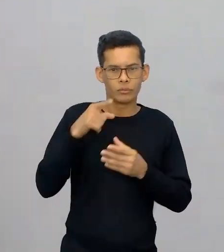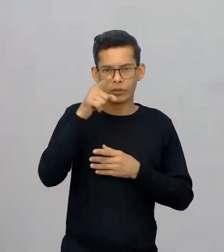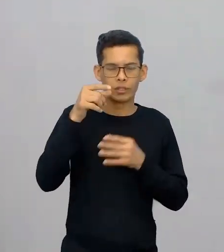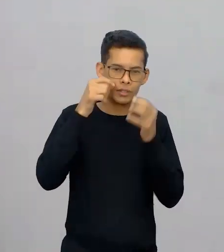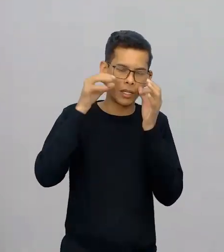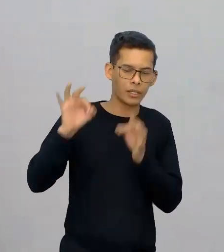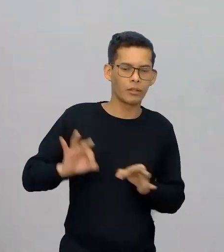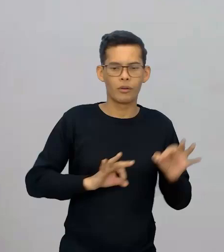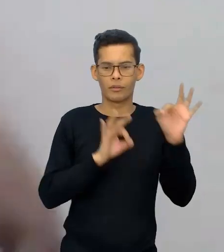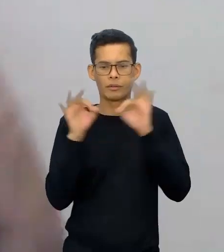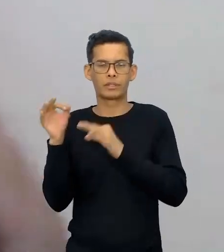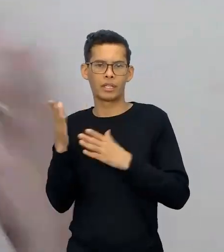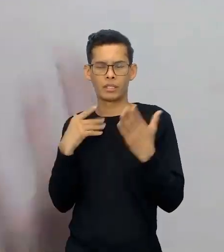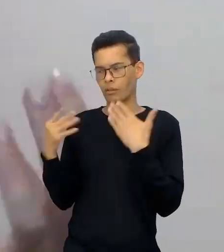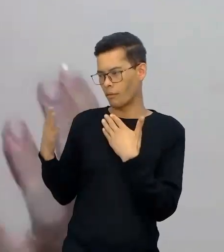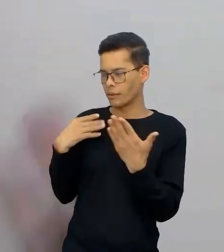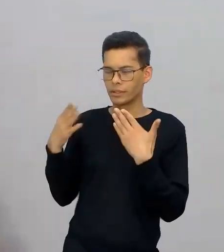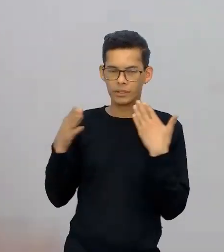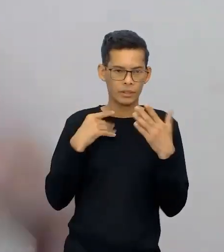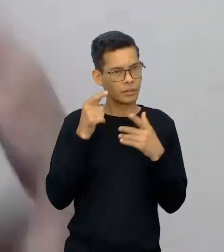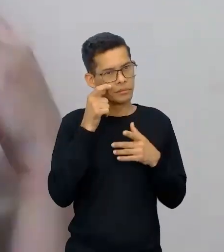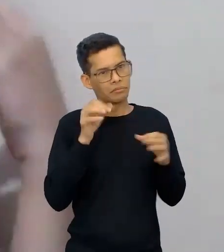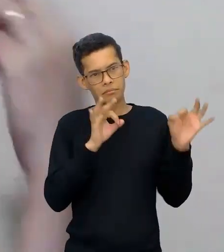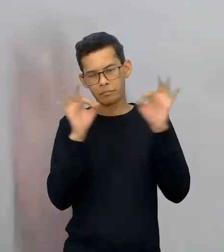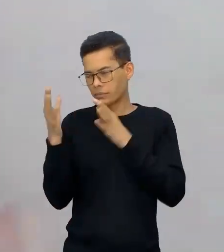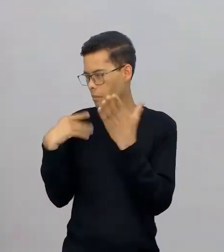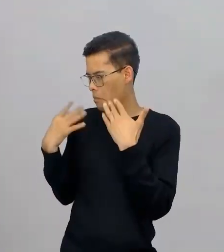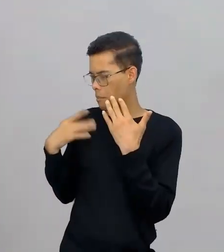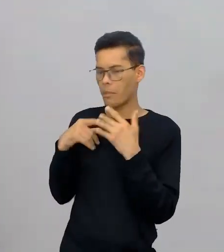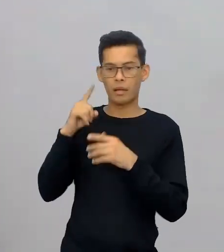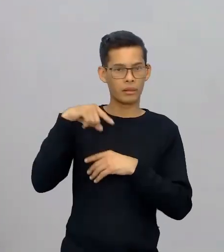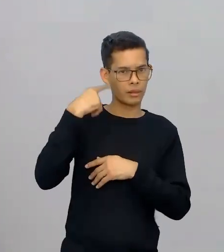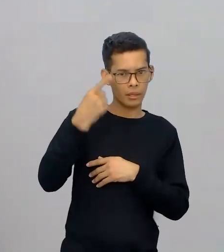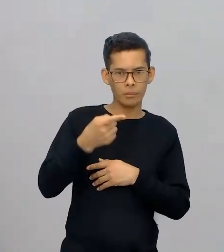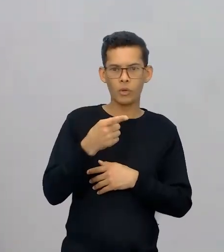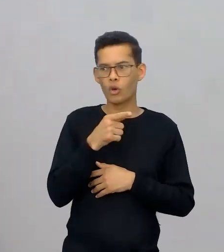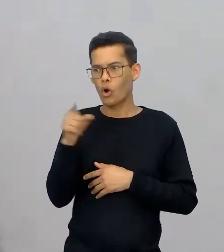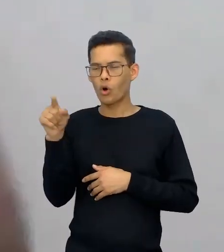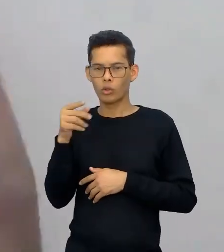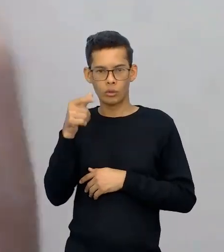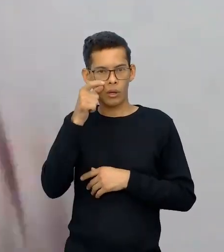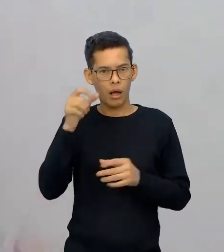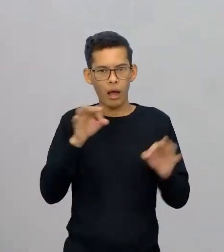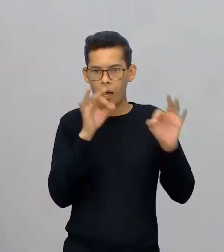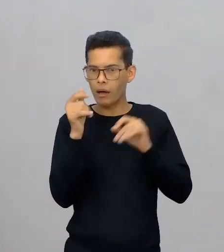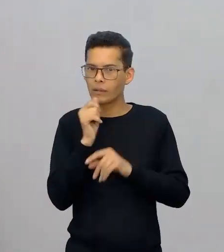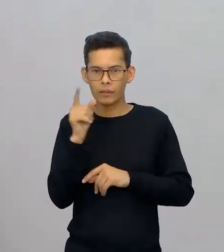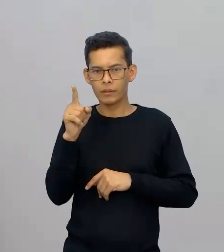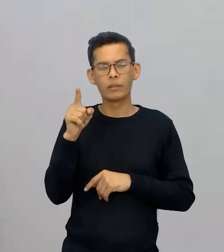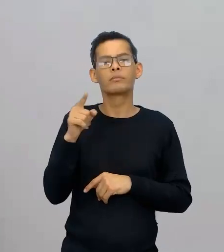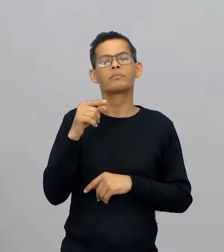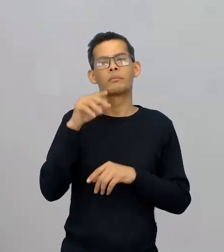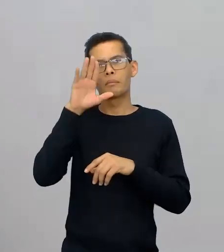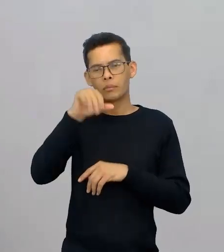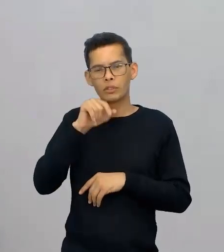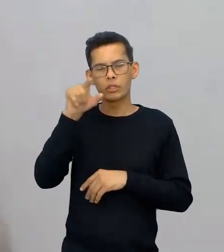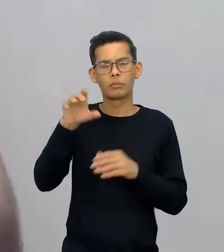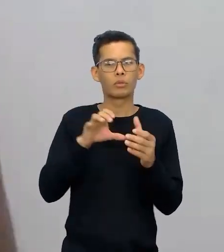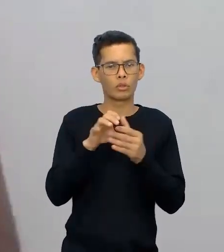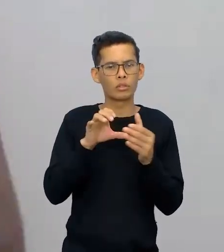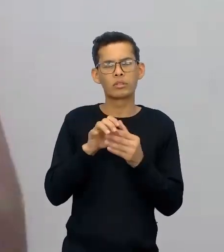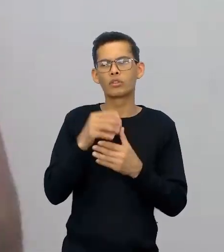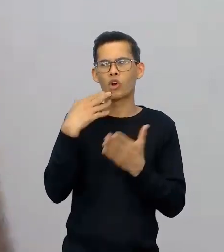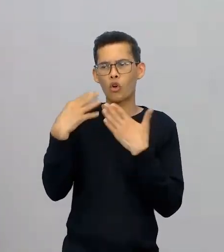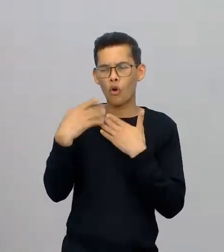e dialogando entre vocês. Os que não estão, busquem o coordenador de vocês, peçam esse momento de